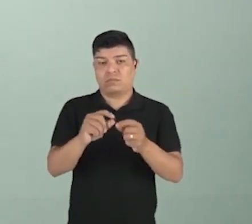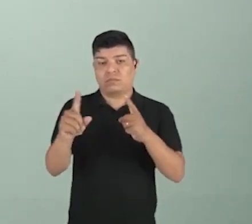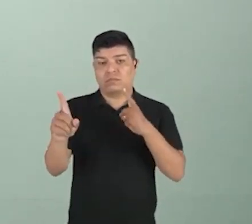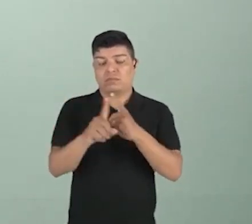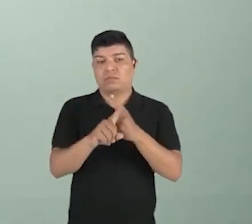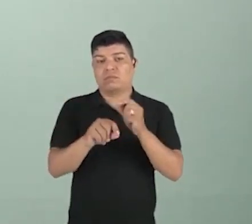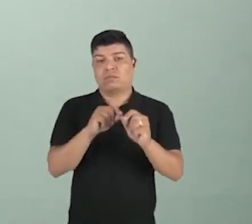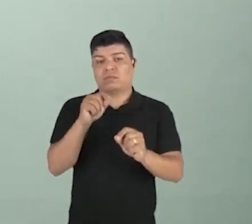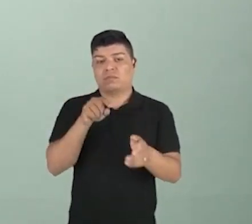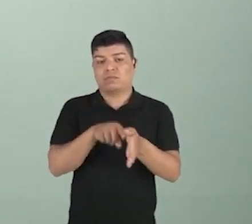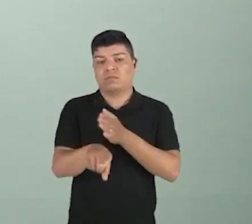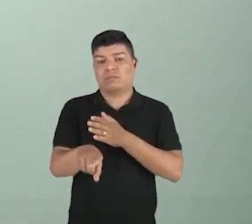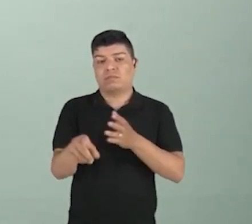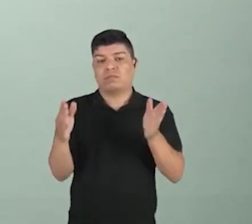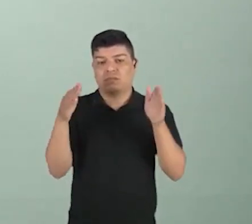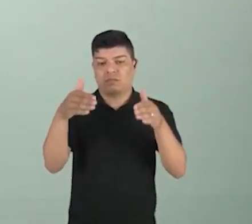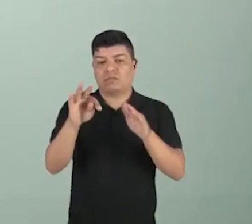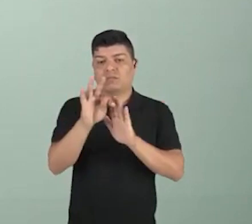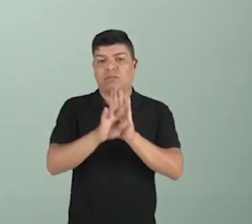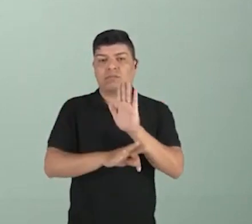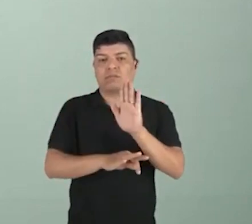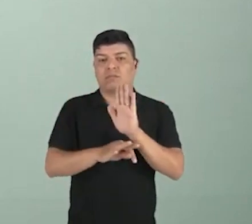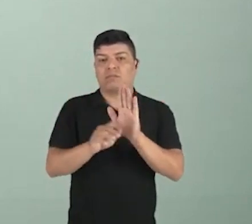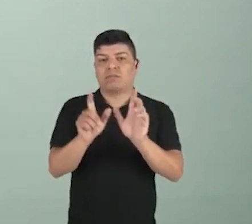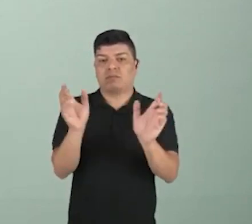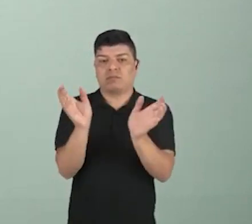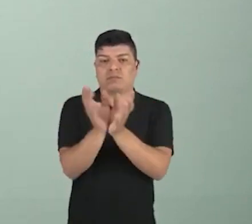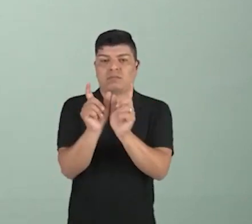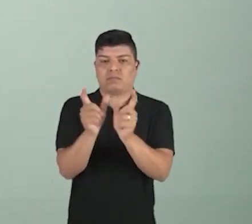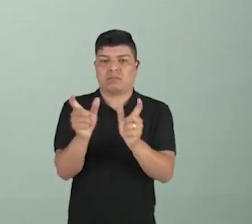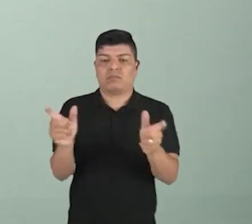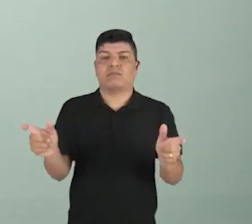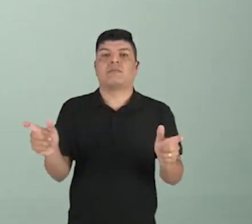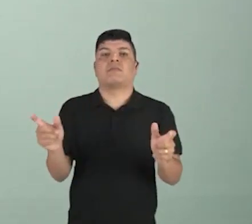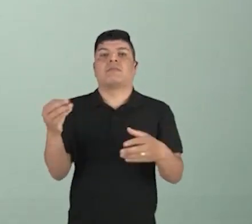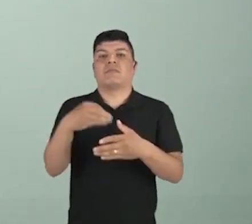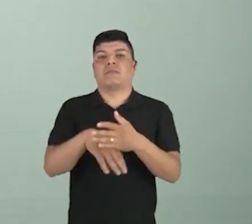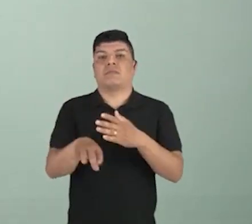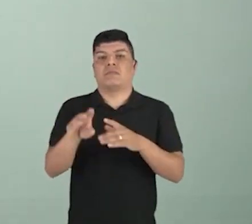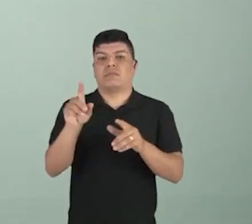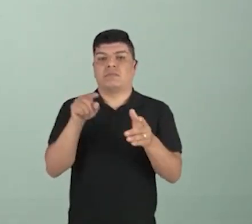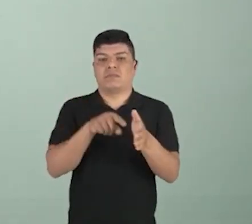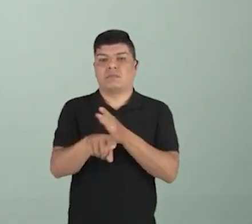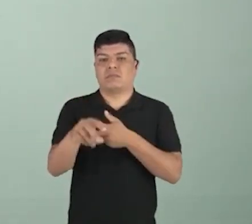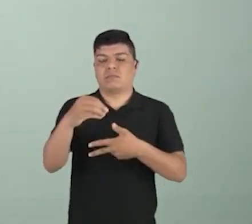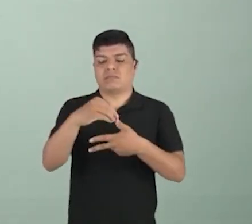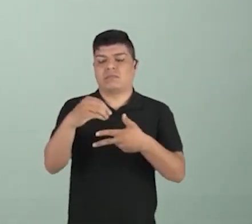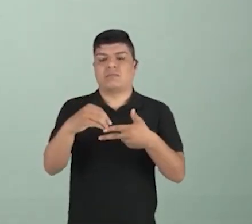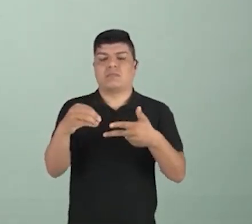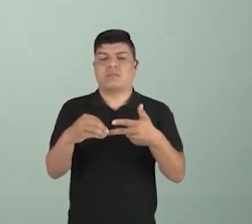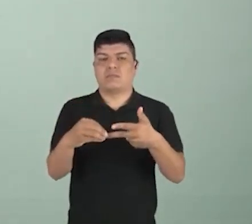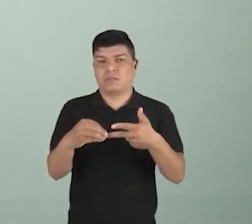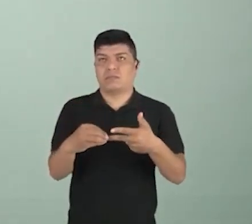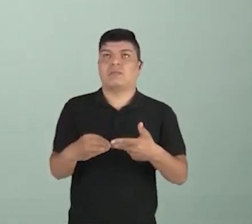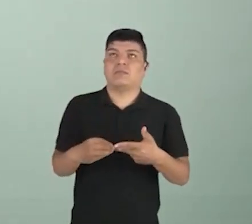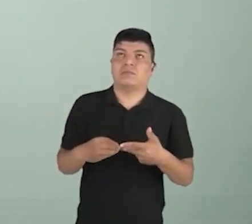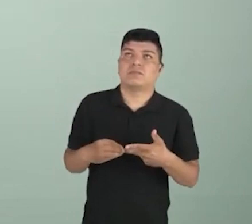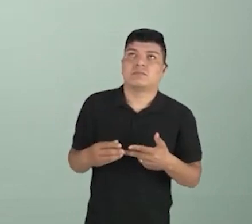vê uma questão que está voltada para as classes gramaticais? As classes gramaticais, dentro da sua questão do Enem,